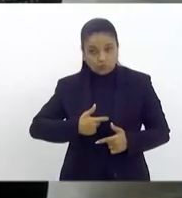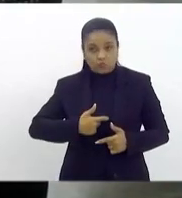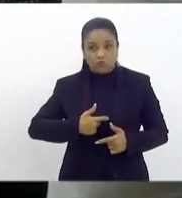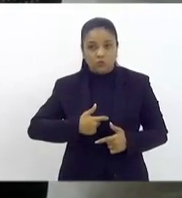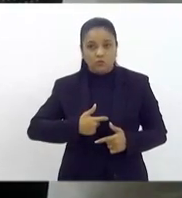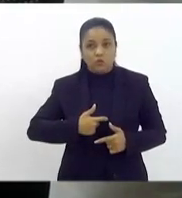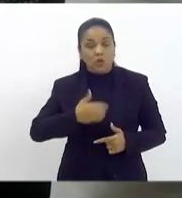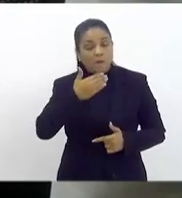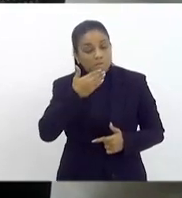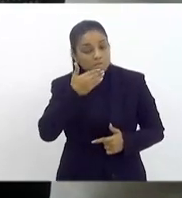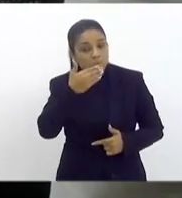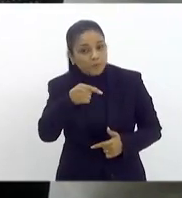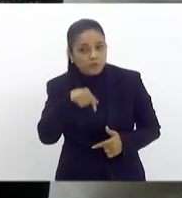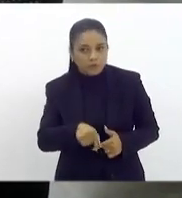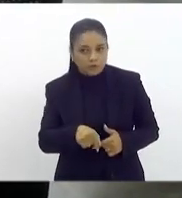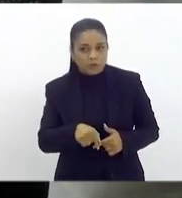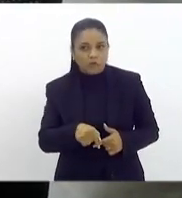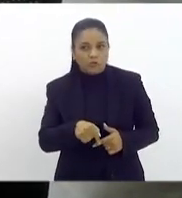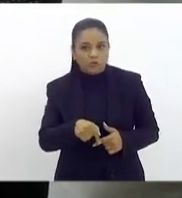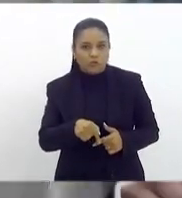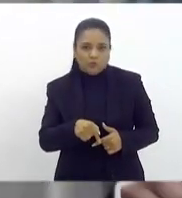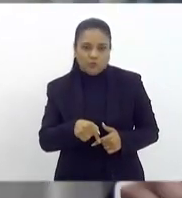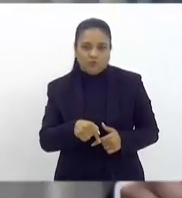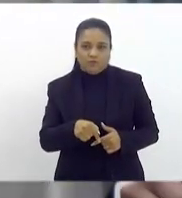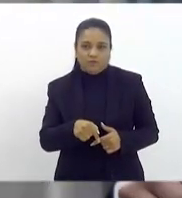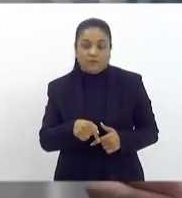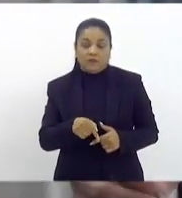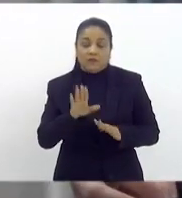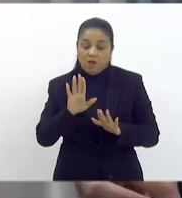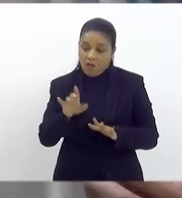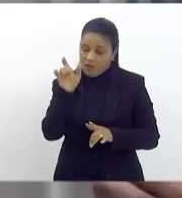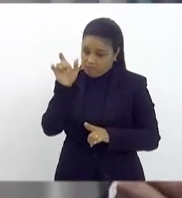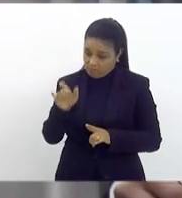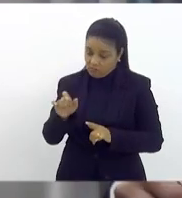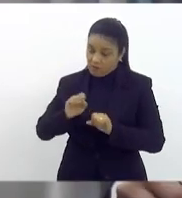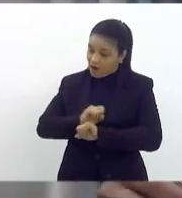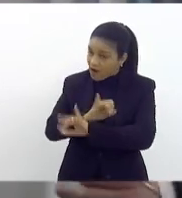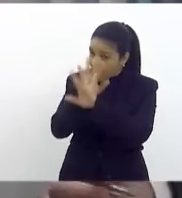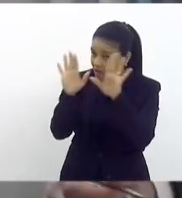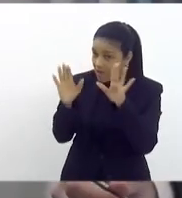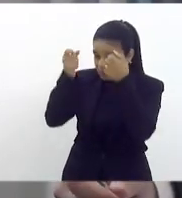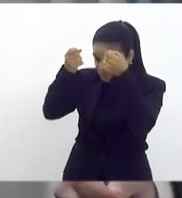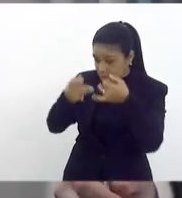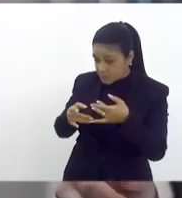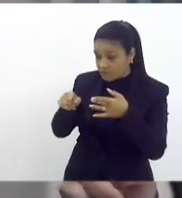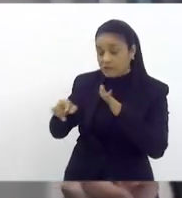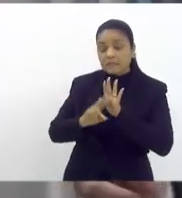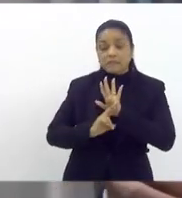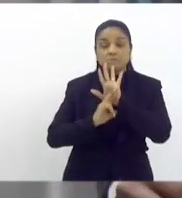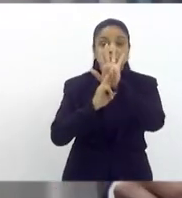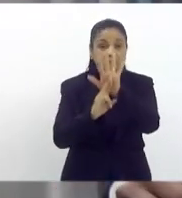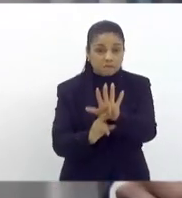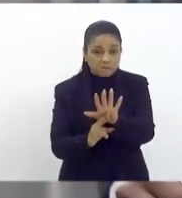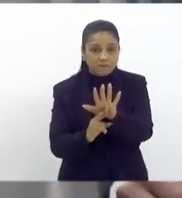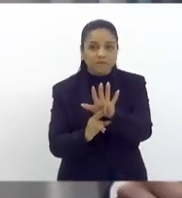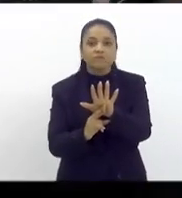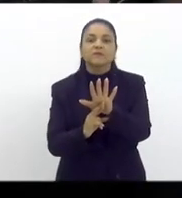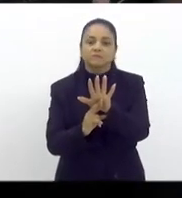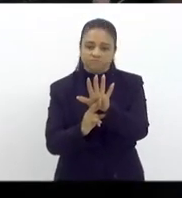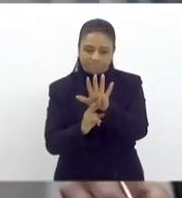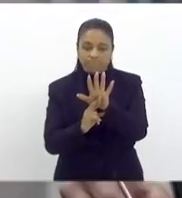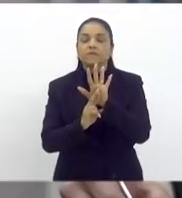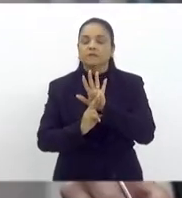semana que vem. A pedido de fazer isso para estar... Só para deixar claro, vossa excelência está sob representação. Sim,